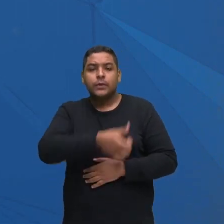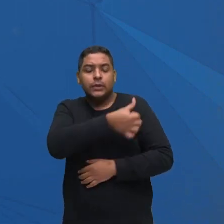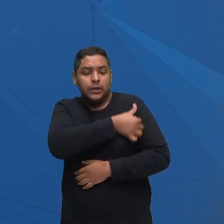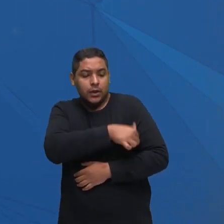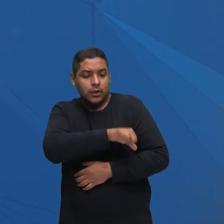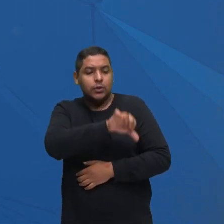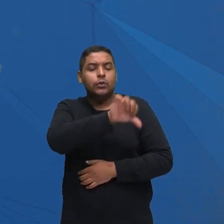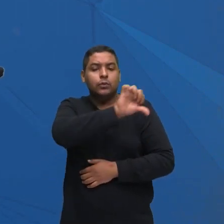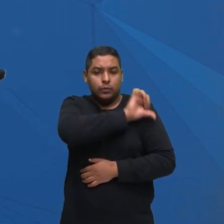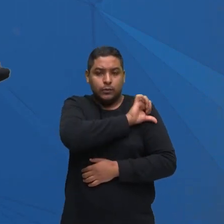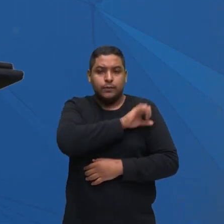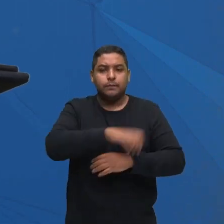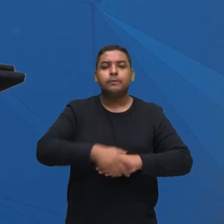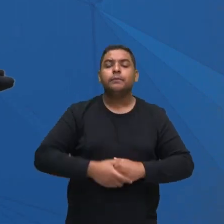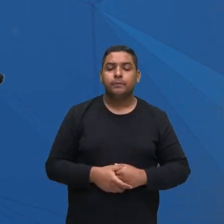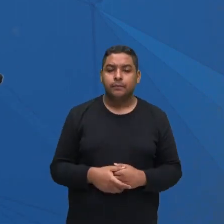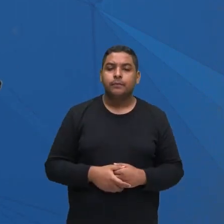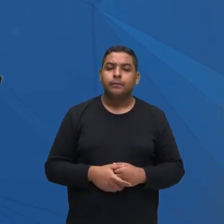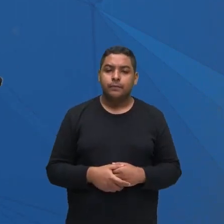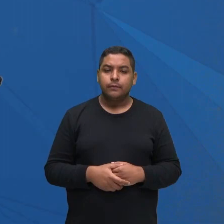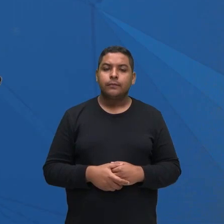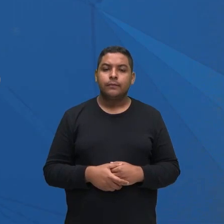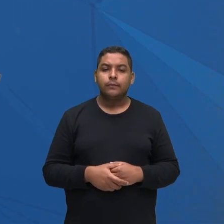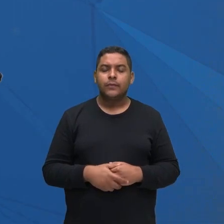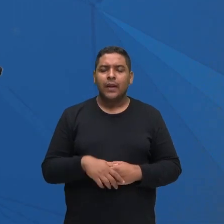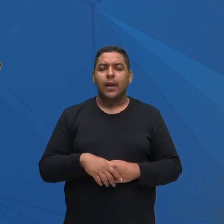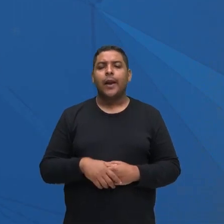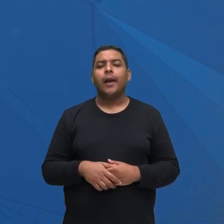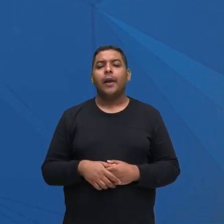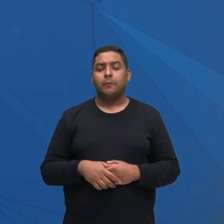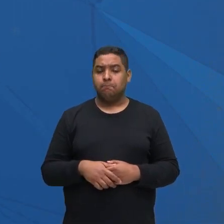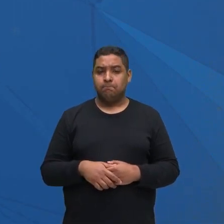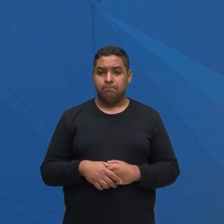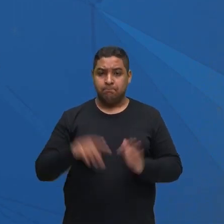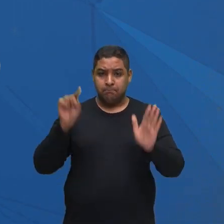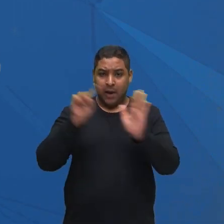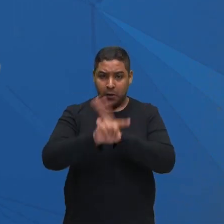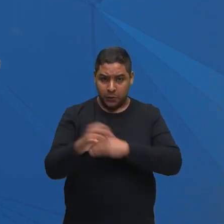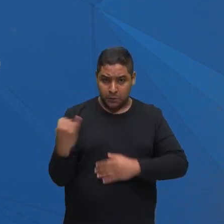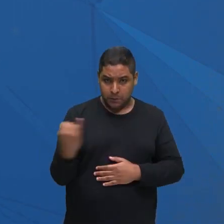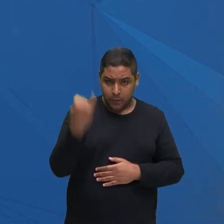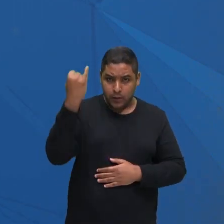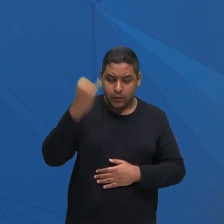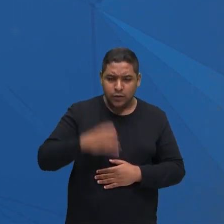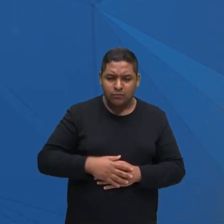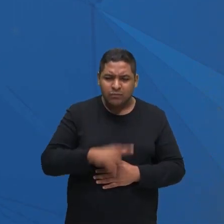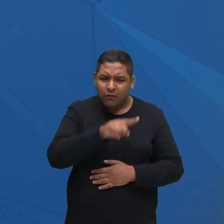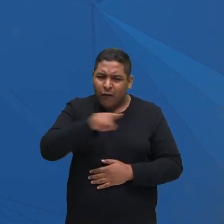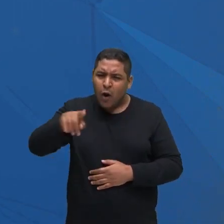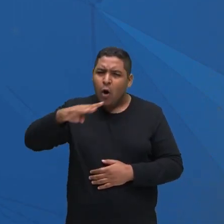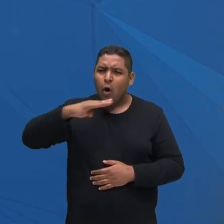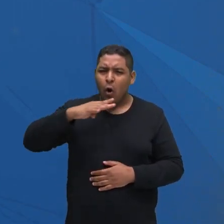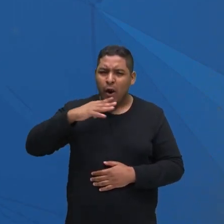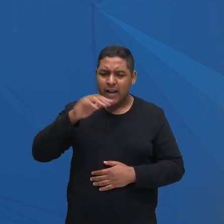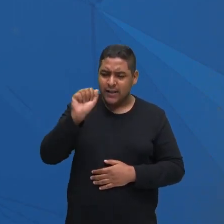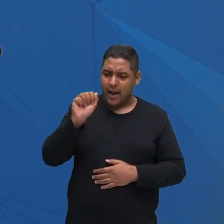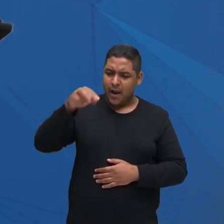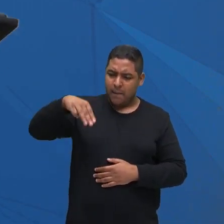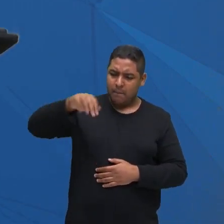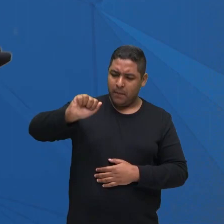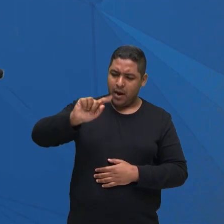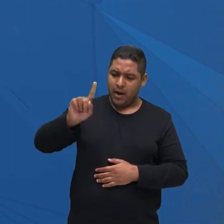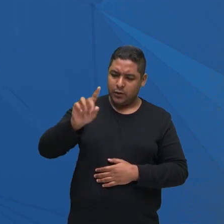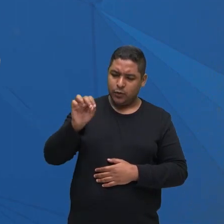do 7º ano. E aí a pergunta que não quer calar. Você já ouviu falar em amazonês? Eu quero saber